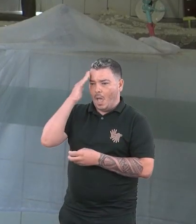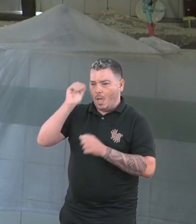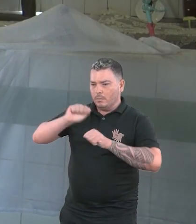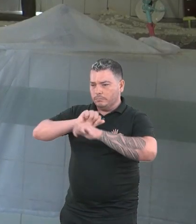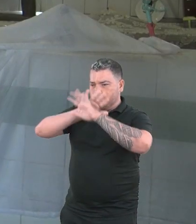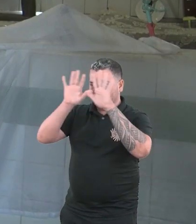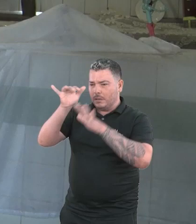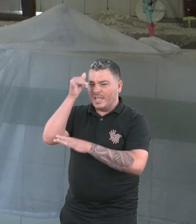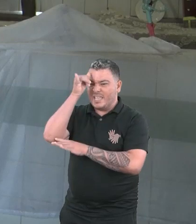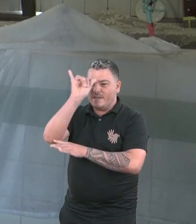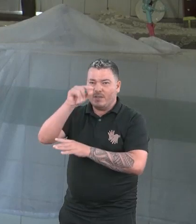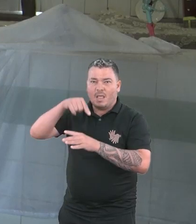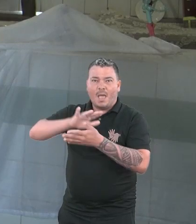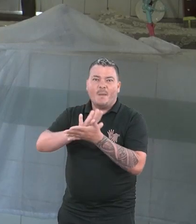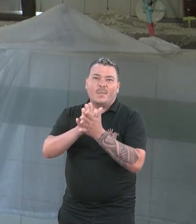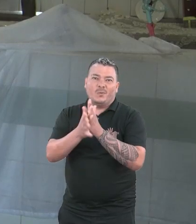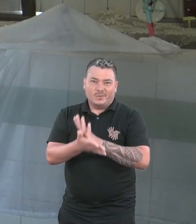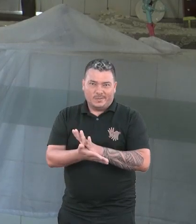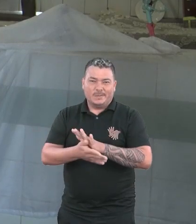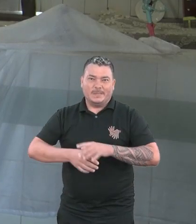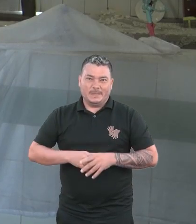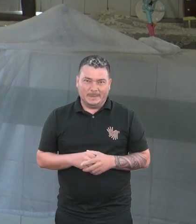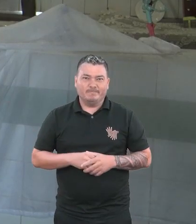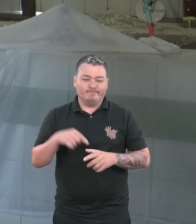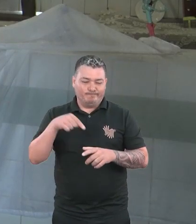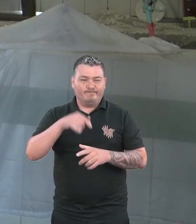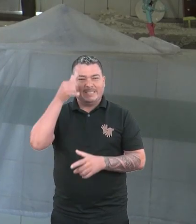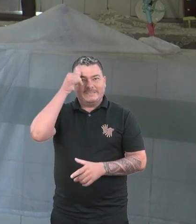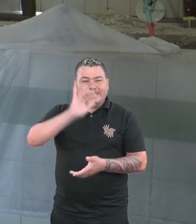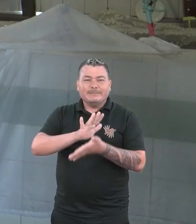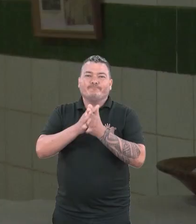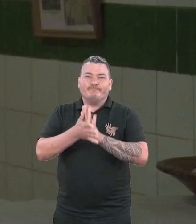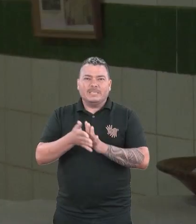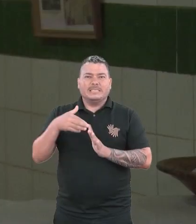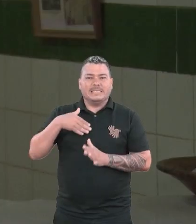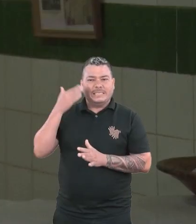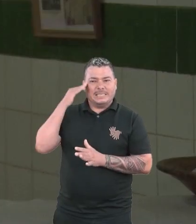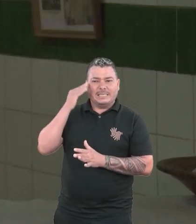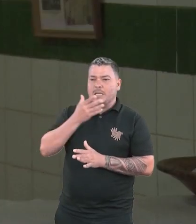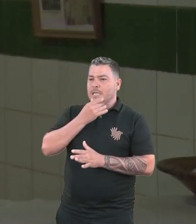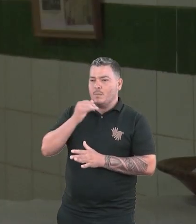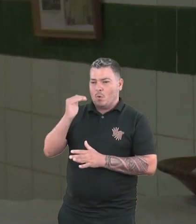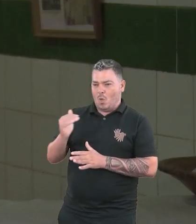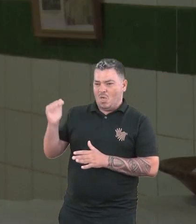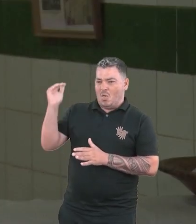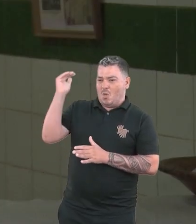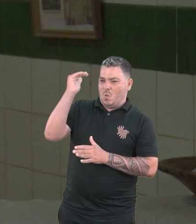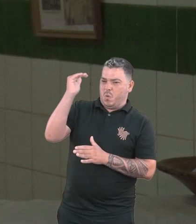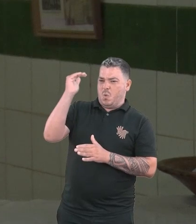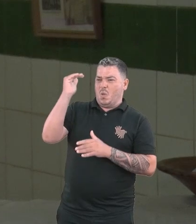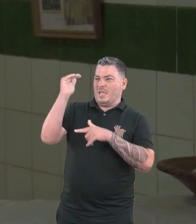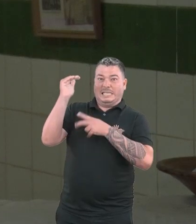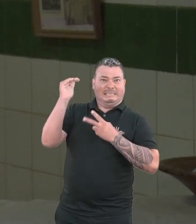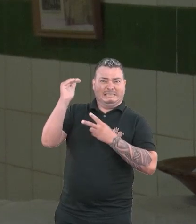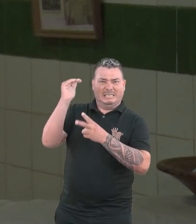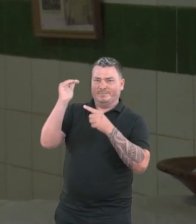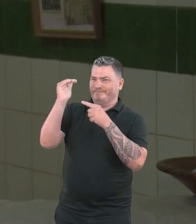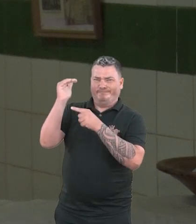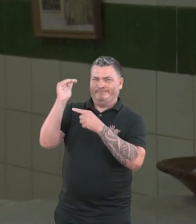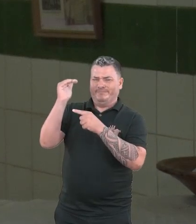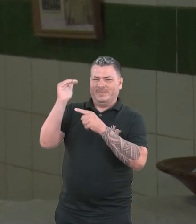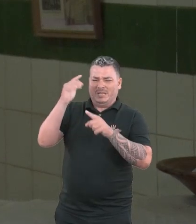homens possam também entender e quebrar paradigmas no sentido do preconceito. Quebrar o paradigma de entender que o homem é um